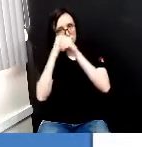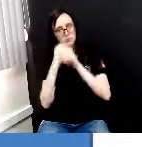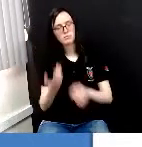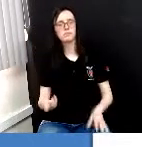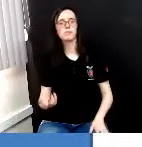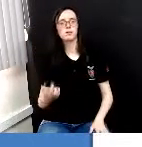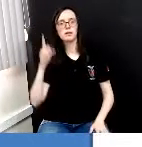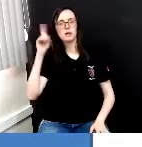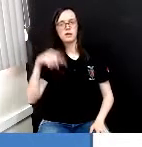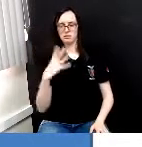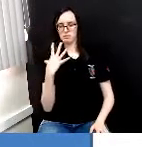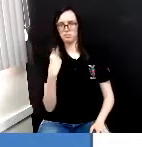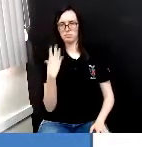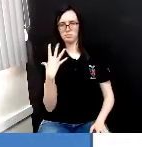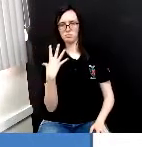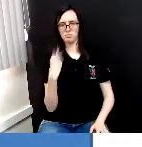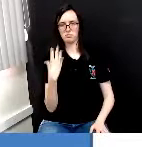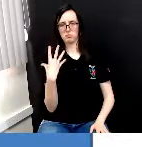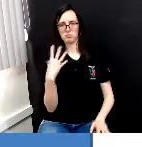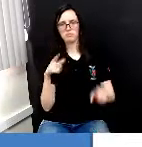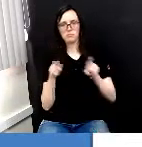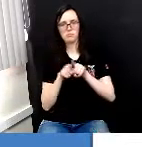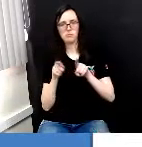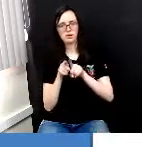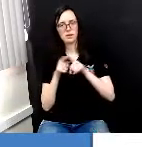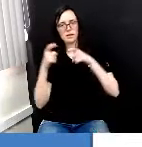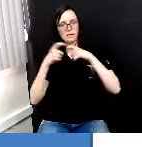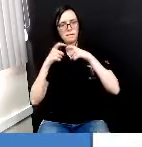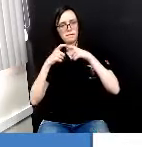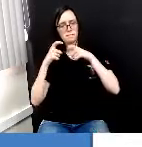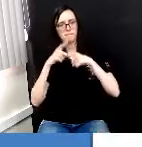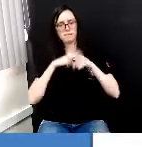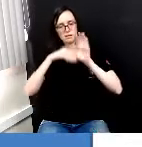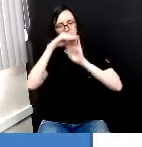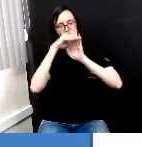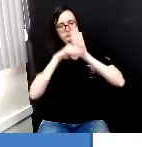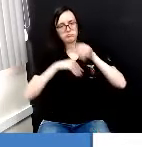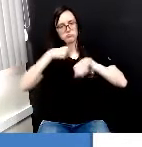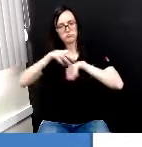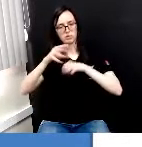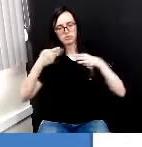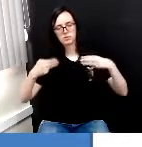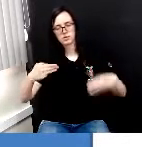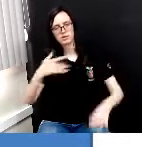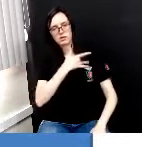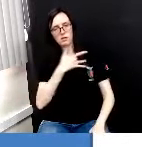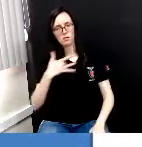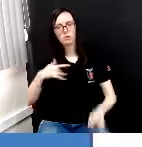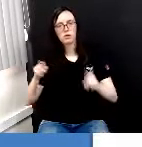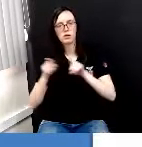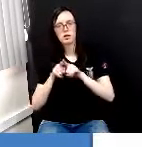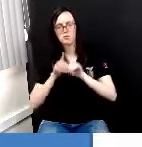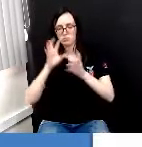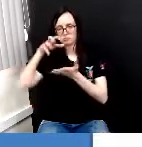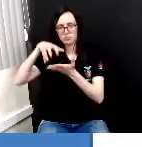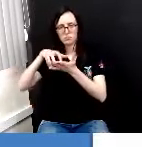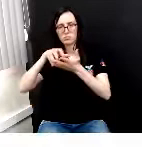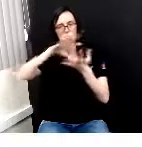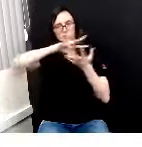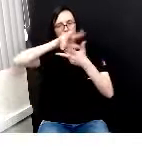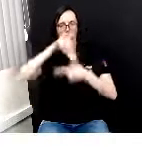de raio-x e um manejo clínico conforme protocolo do Ministério da Saúde e da Organização Mundial de